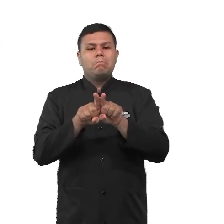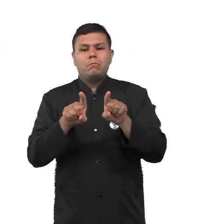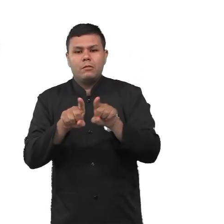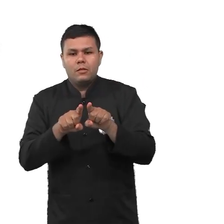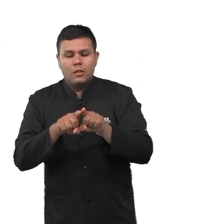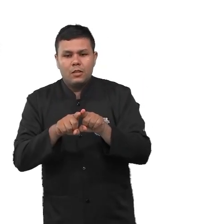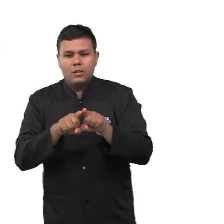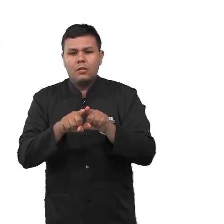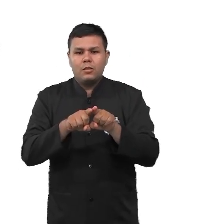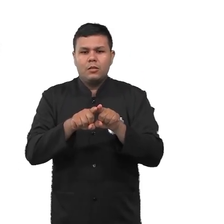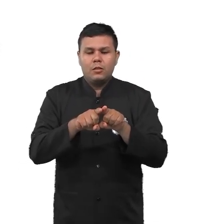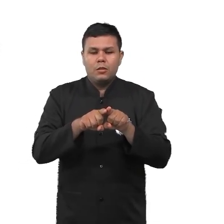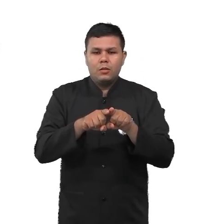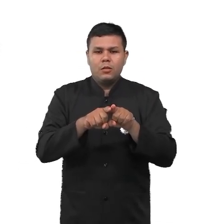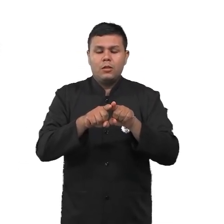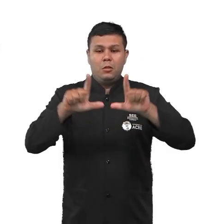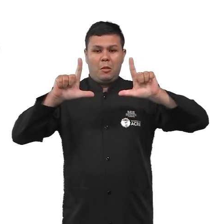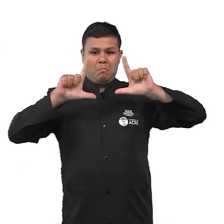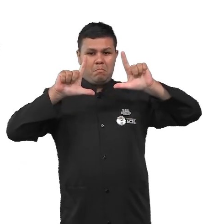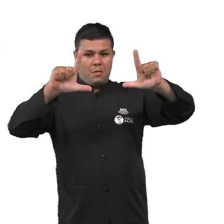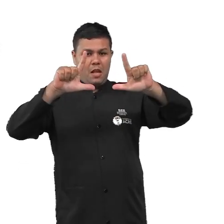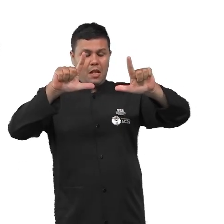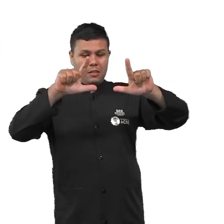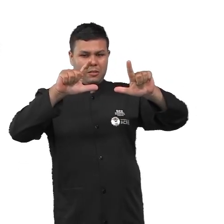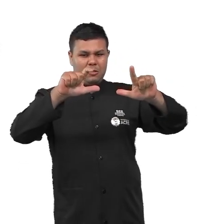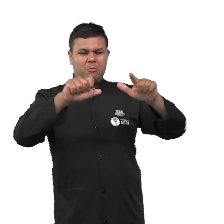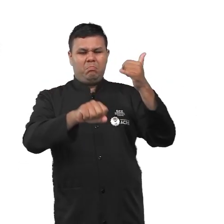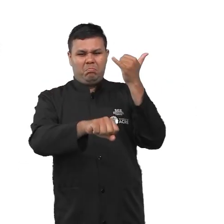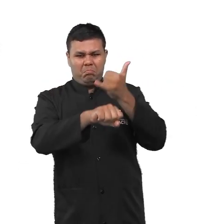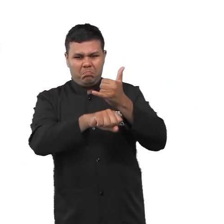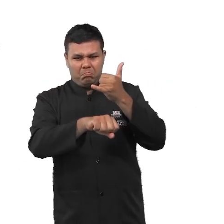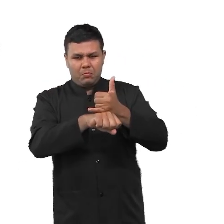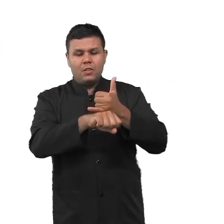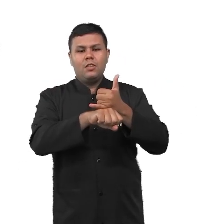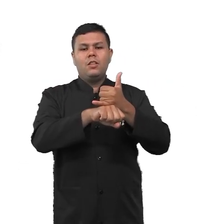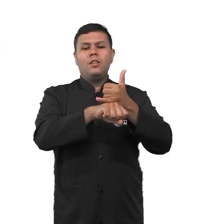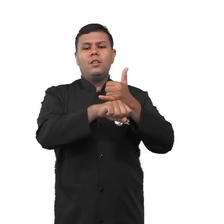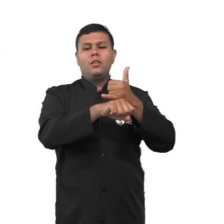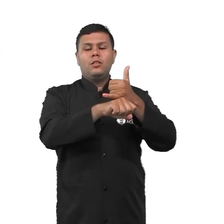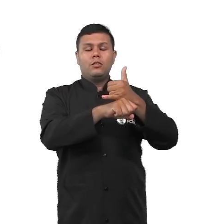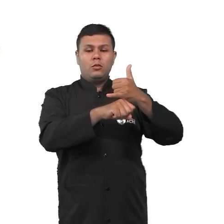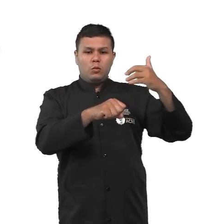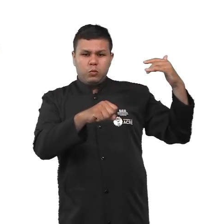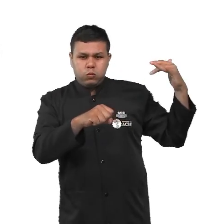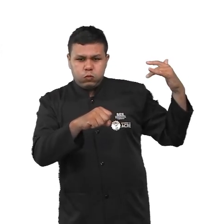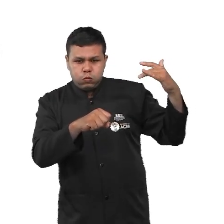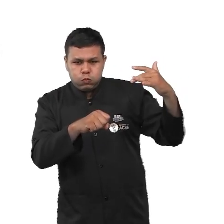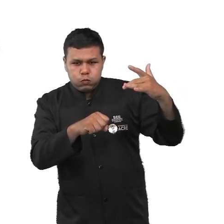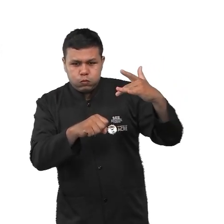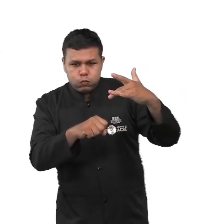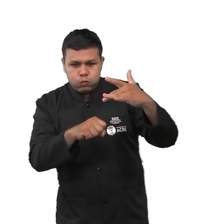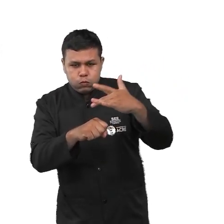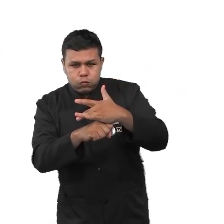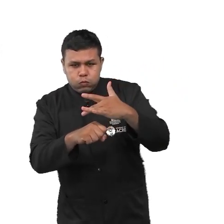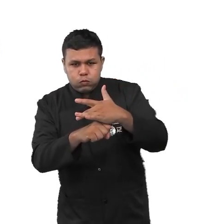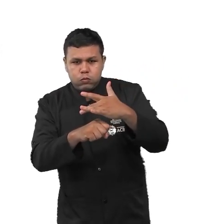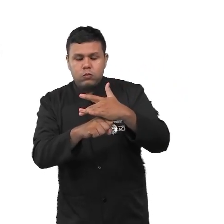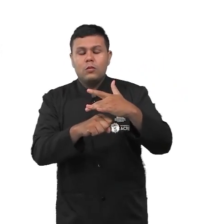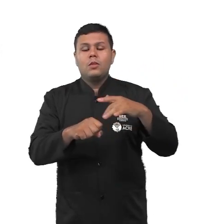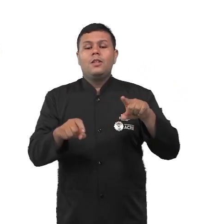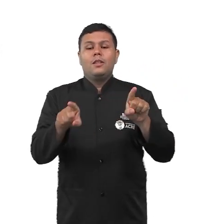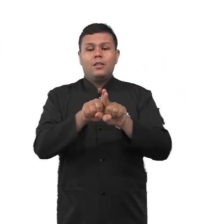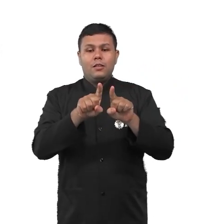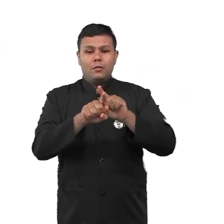uma placa de metal, porém, essa parede, essa emissão, ela só é retida pelo